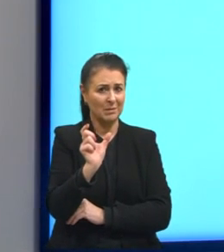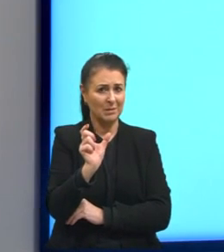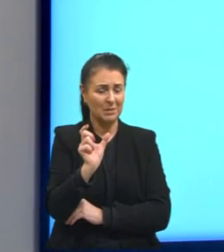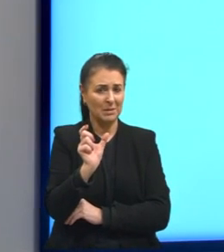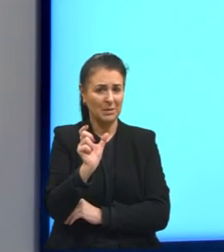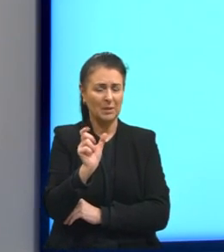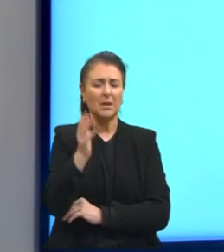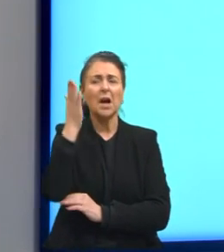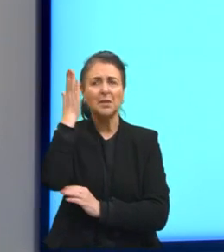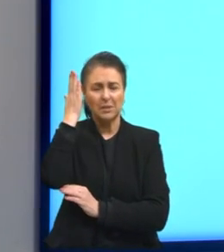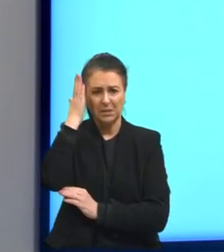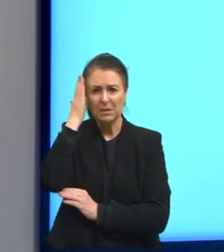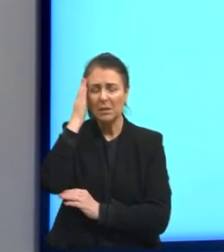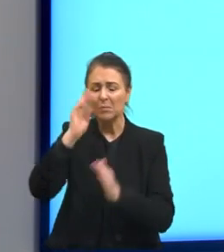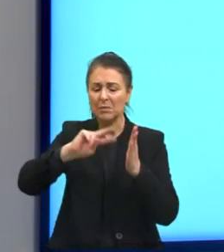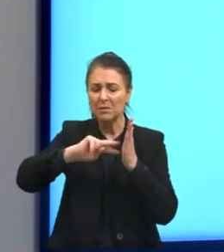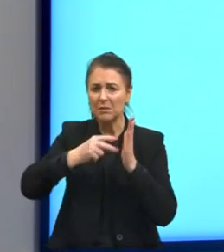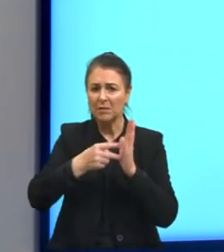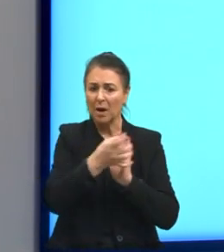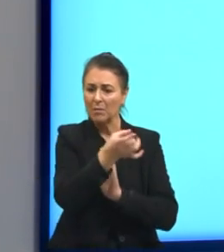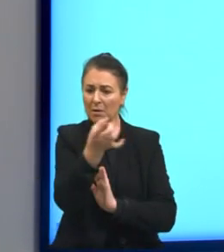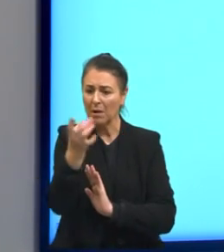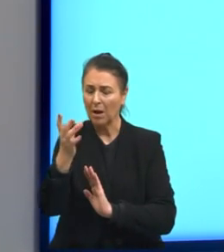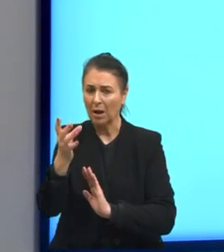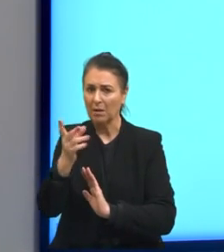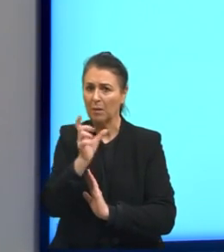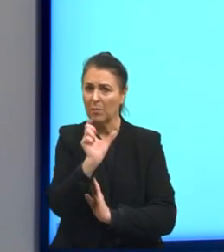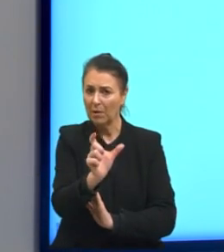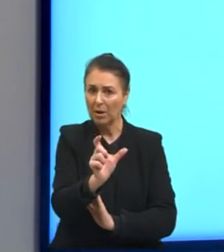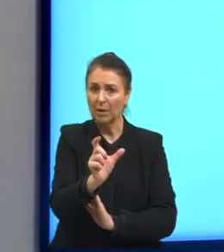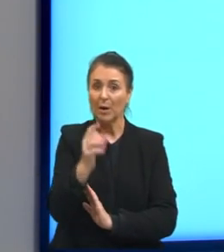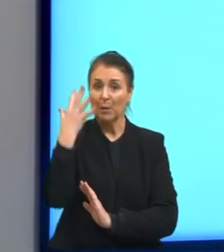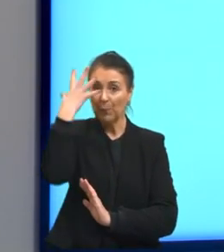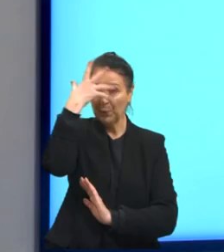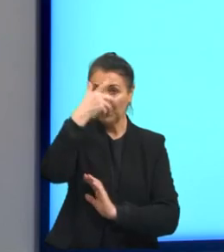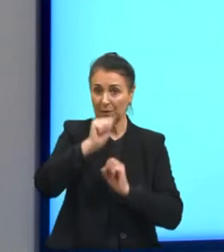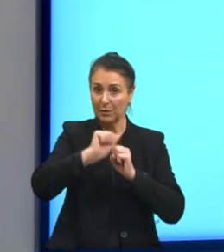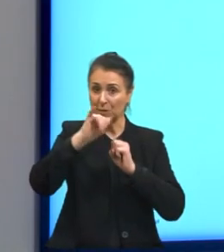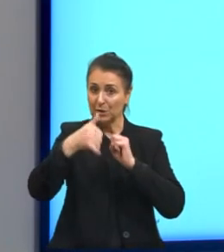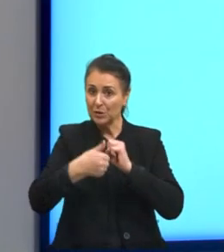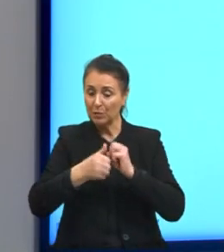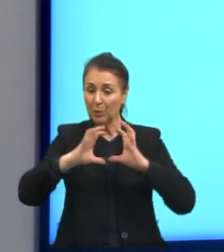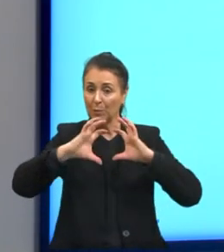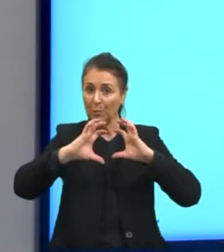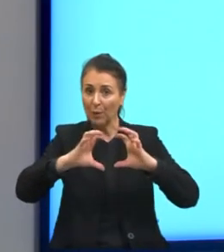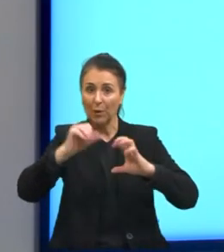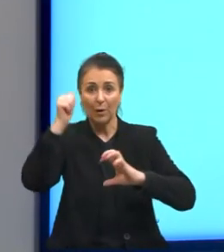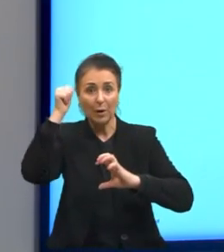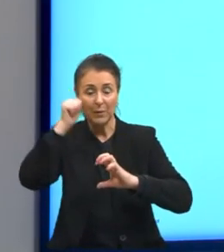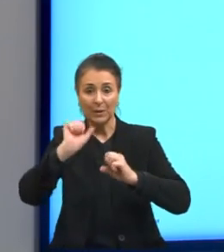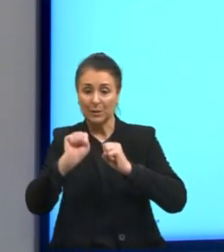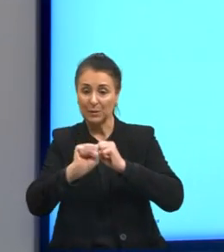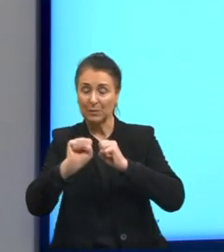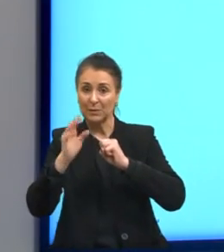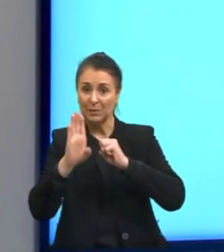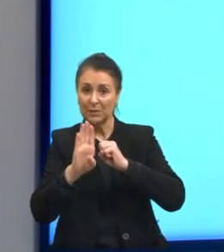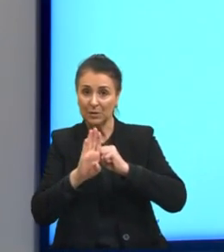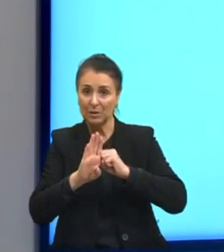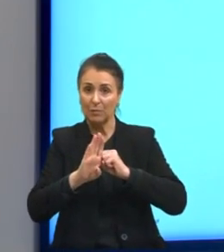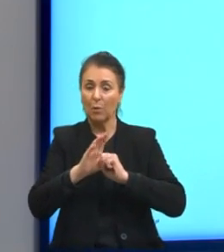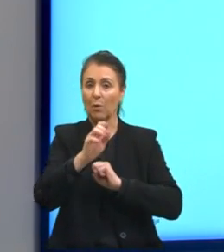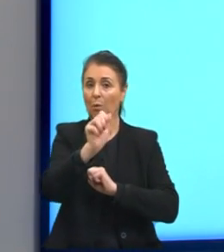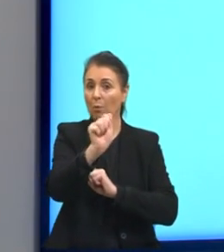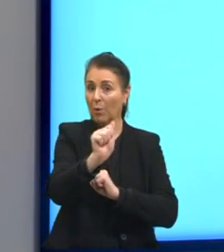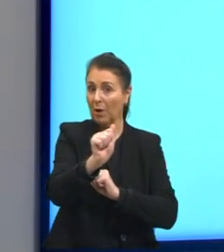A gente sabe o que elas significam. Bonita é adjetivo, bola e menina são substantivos. O a,